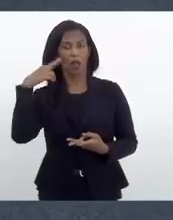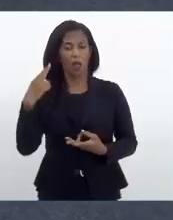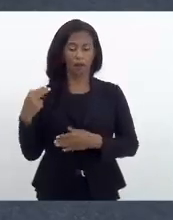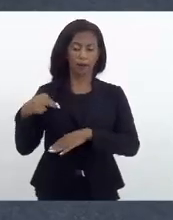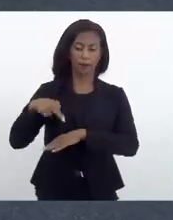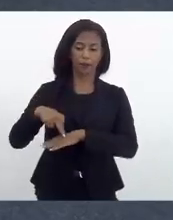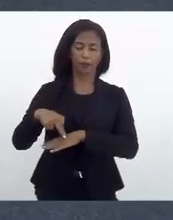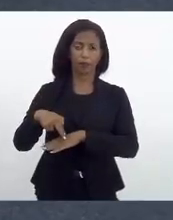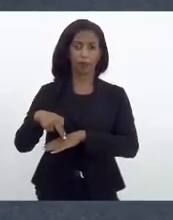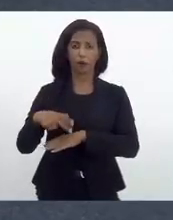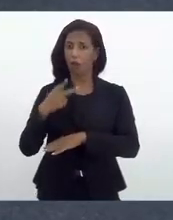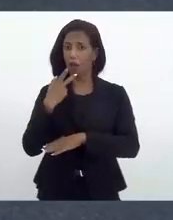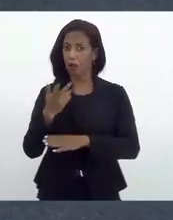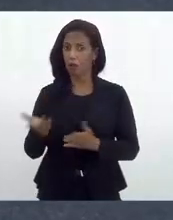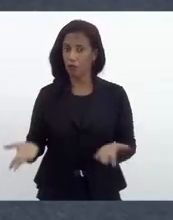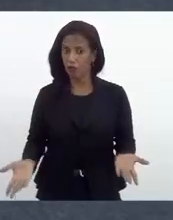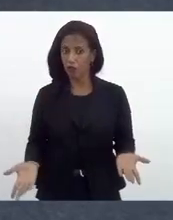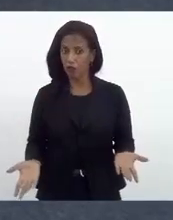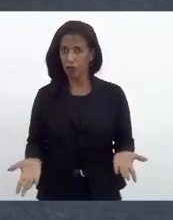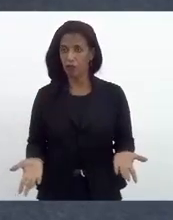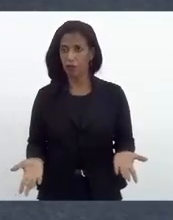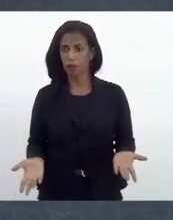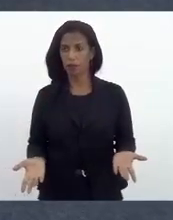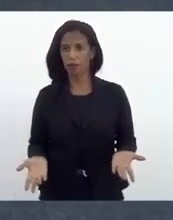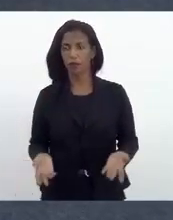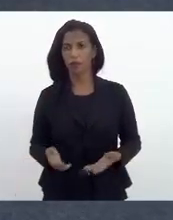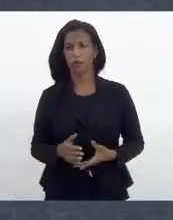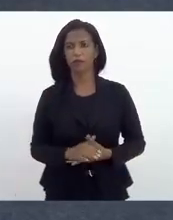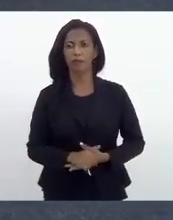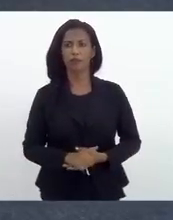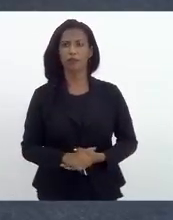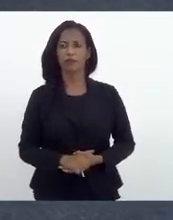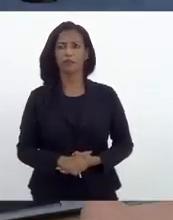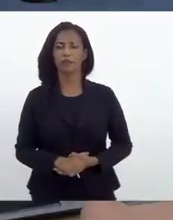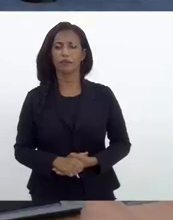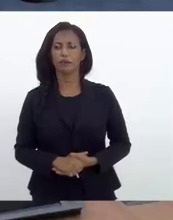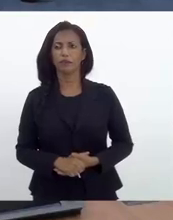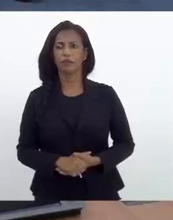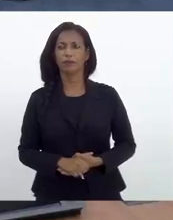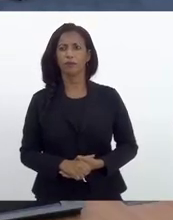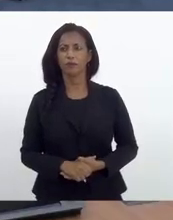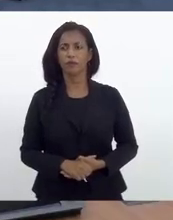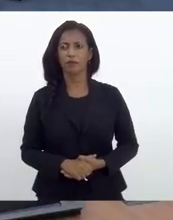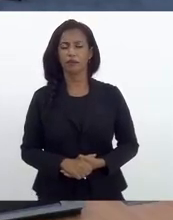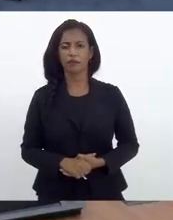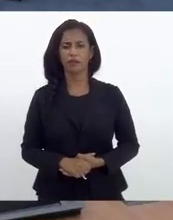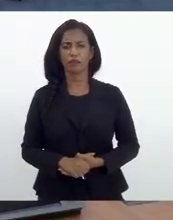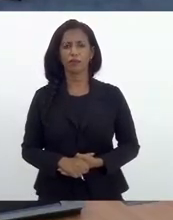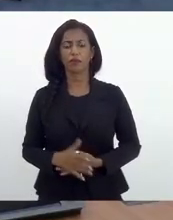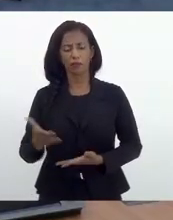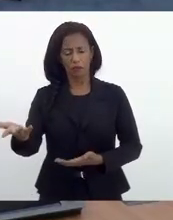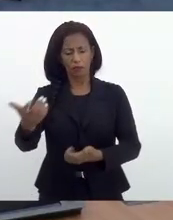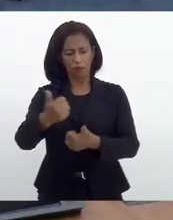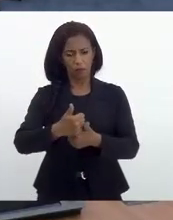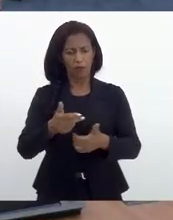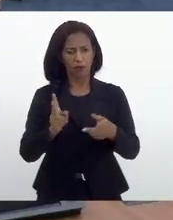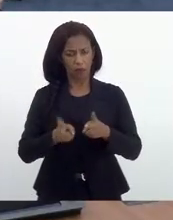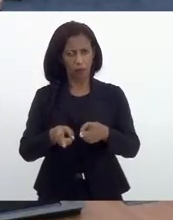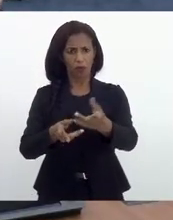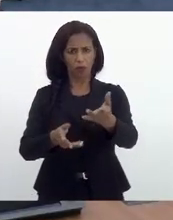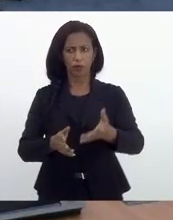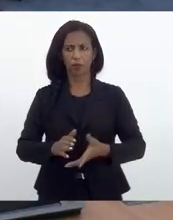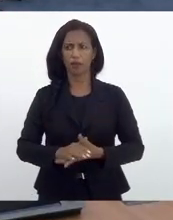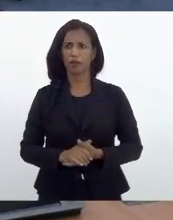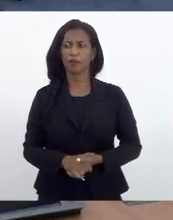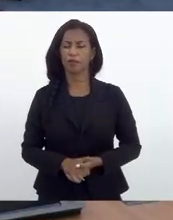o tempo todo mas não falou no microfone primeira põe a sua ponderação e vamos avançar